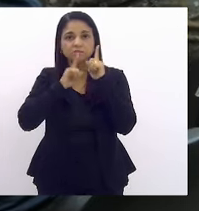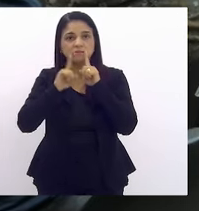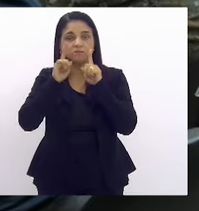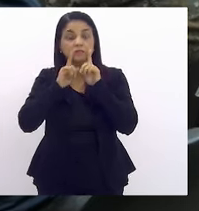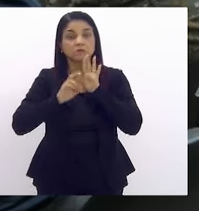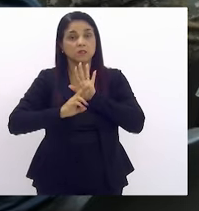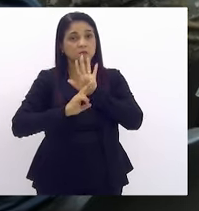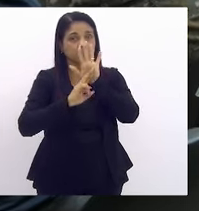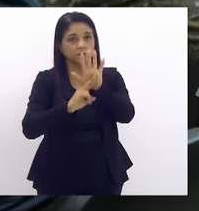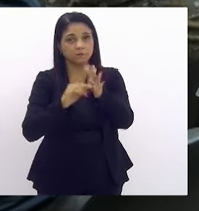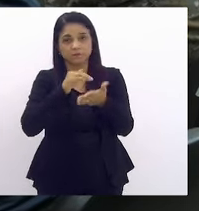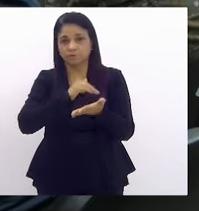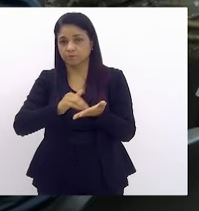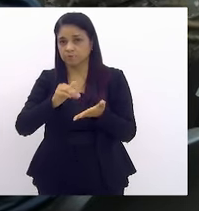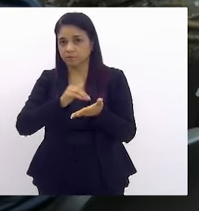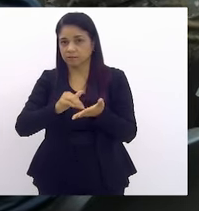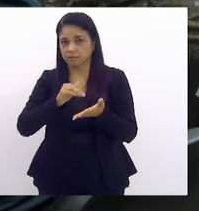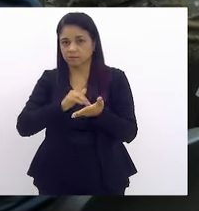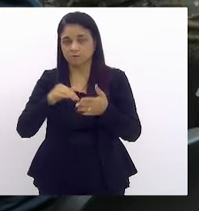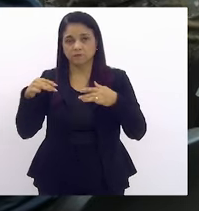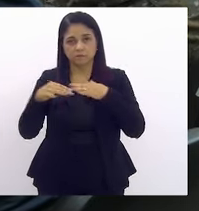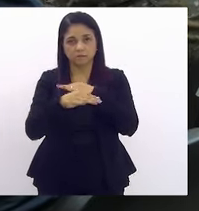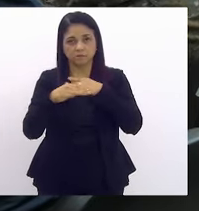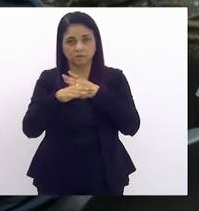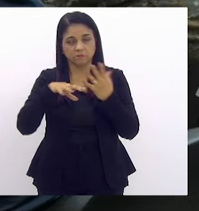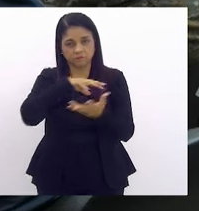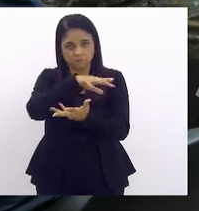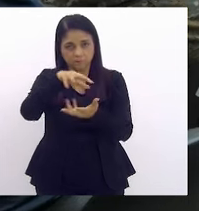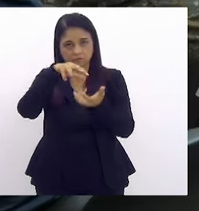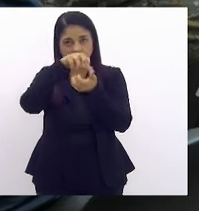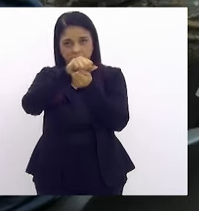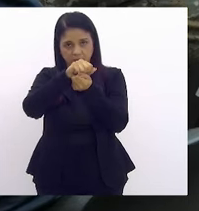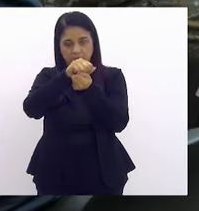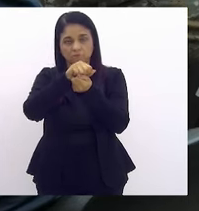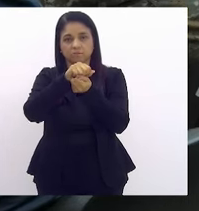representando a Secretaria da Cidade Sustentável, órgão ambiental da cidade.